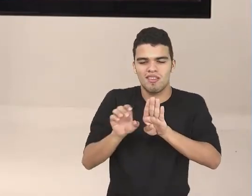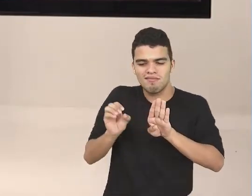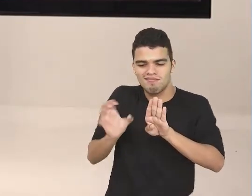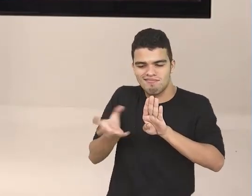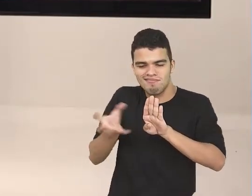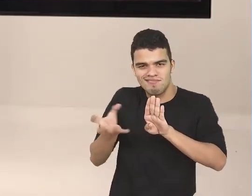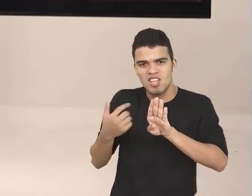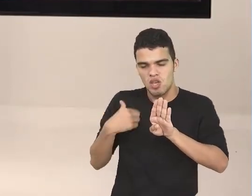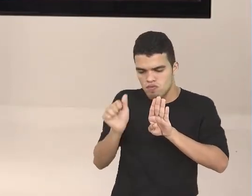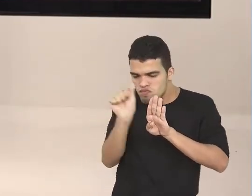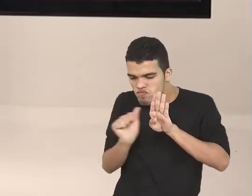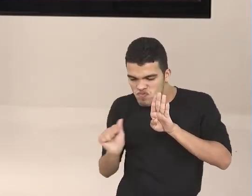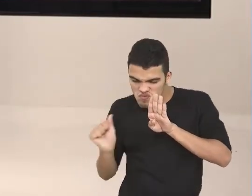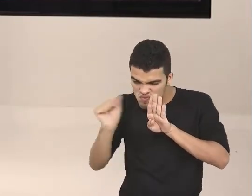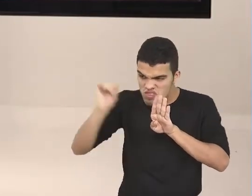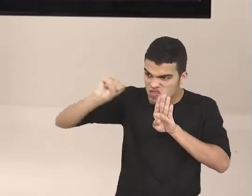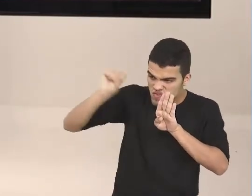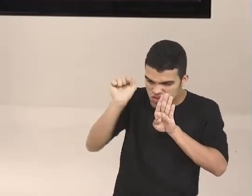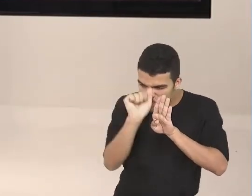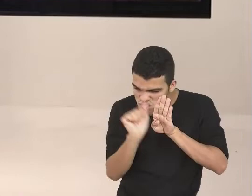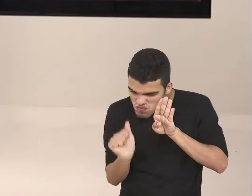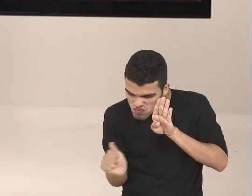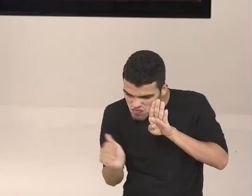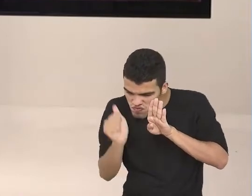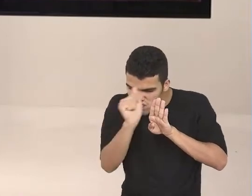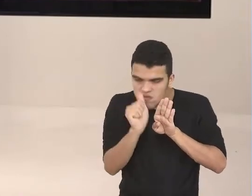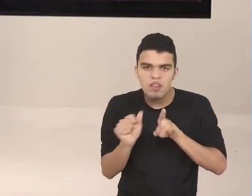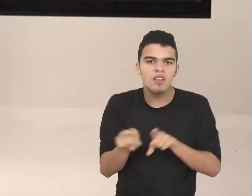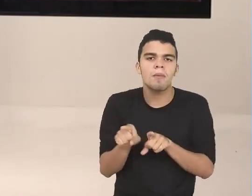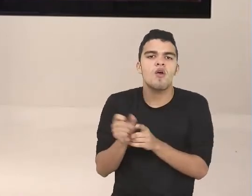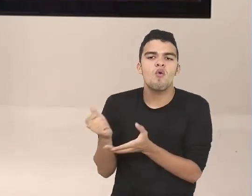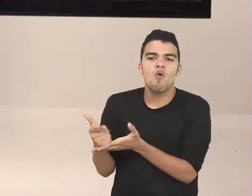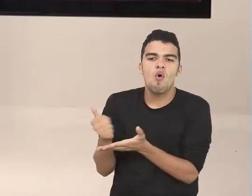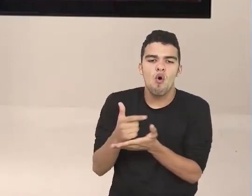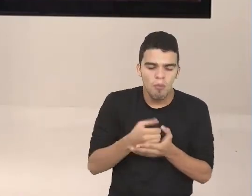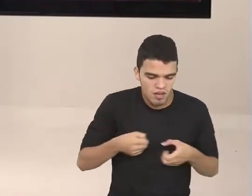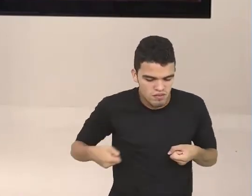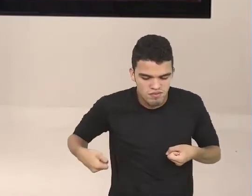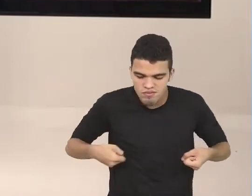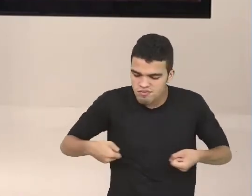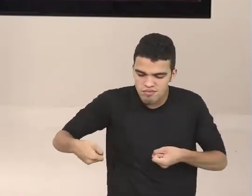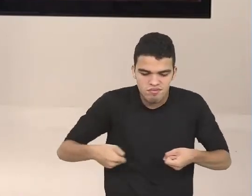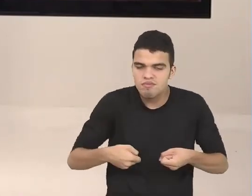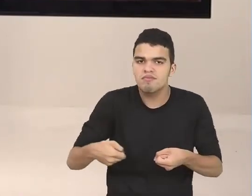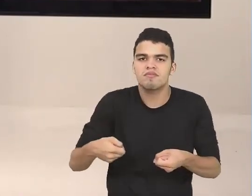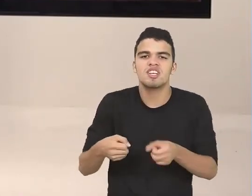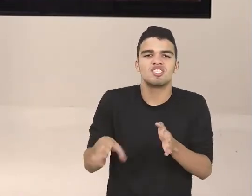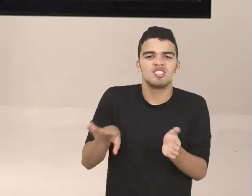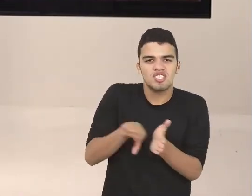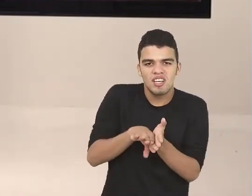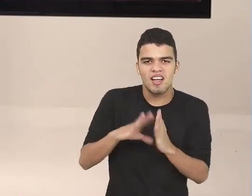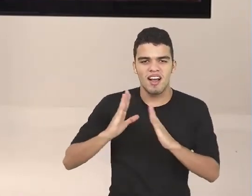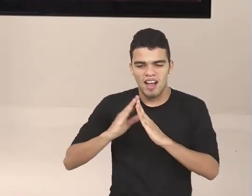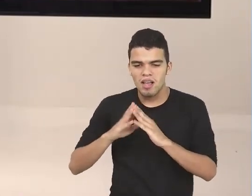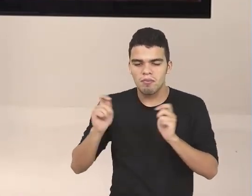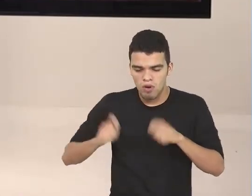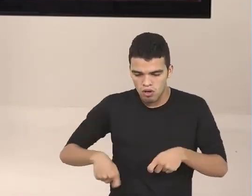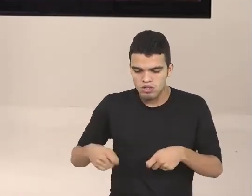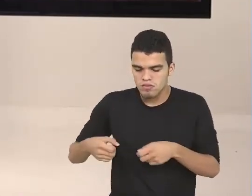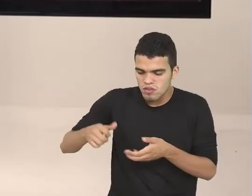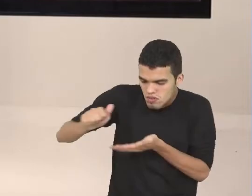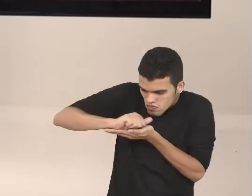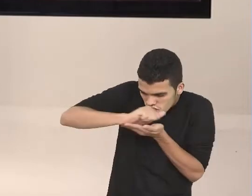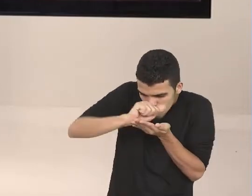também para higienizar as compras que você faz no supermercado e por aí